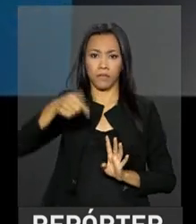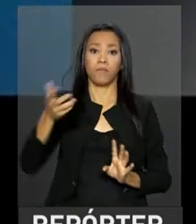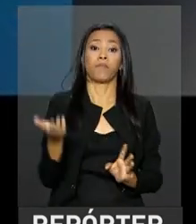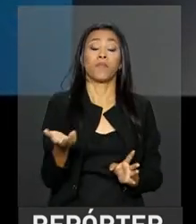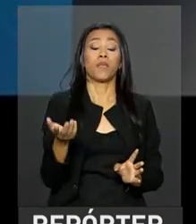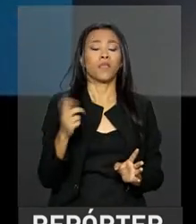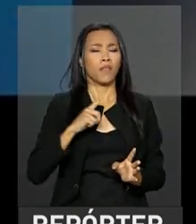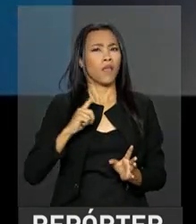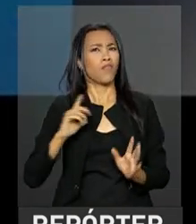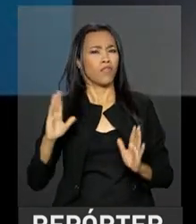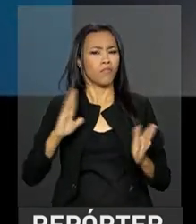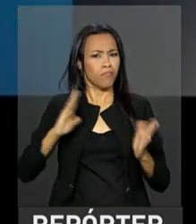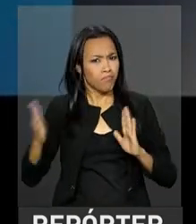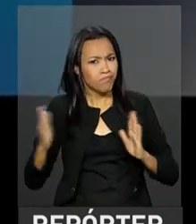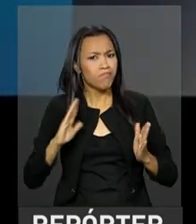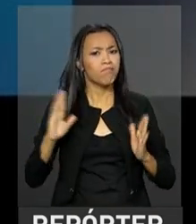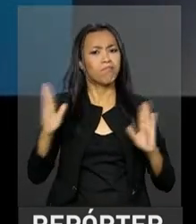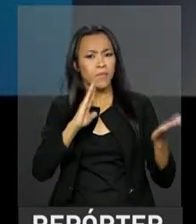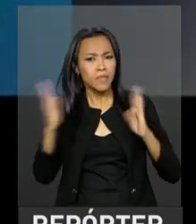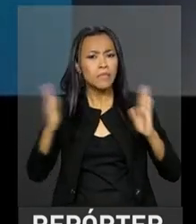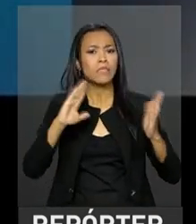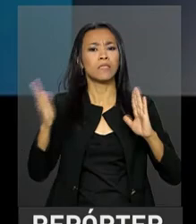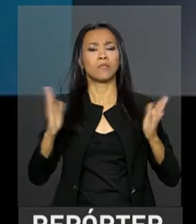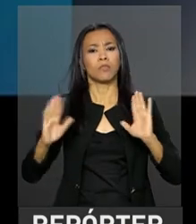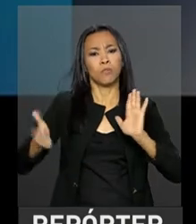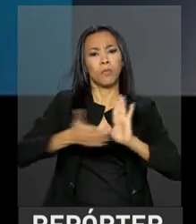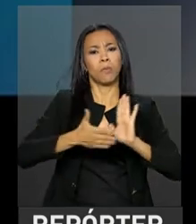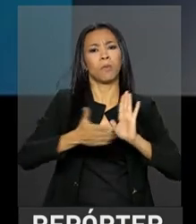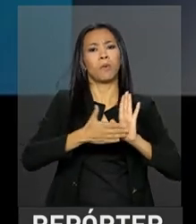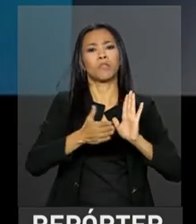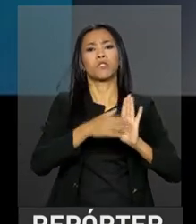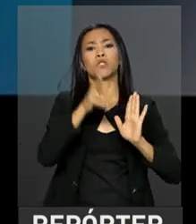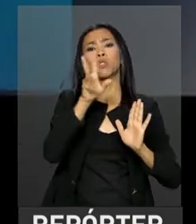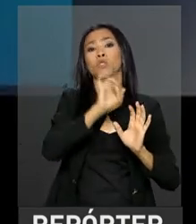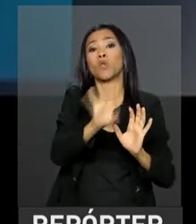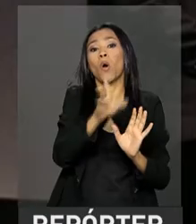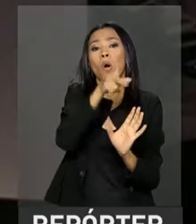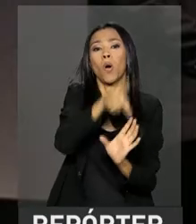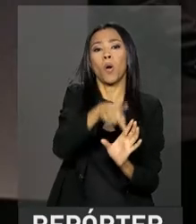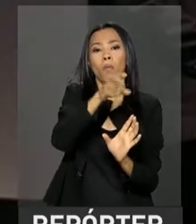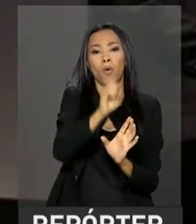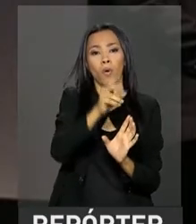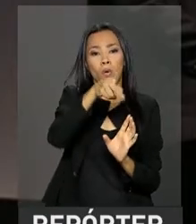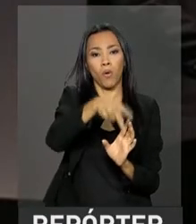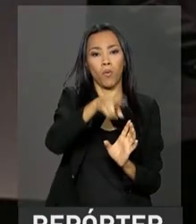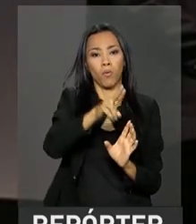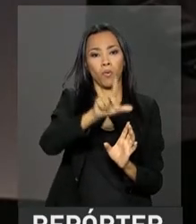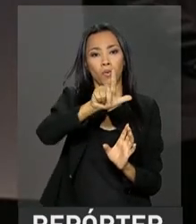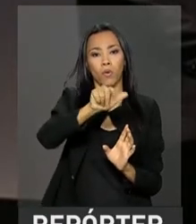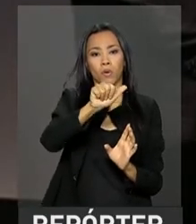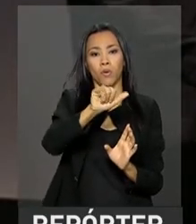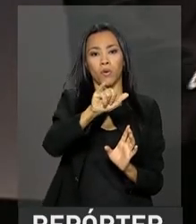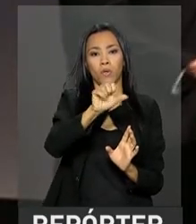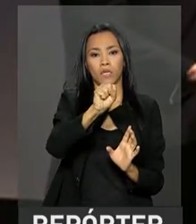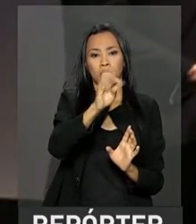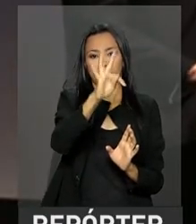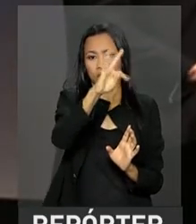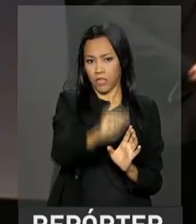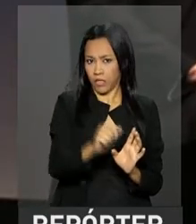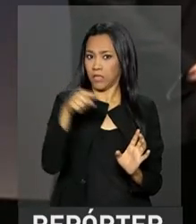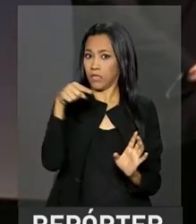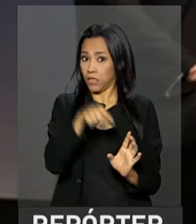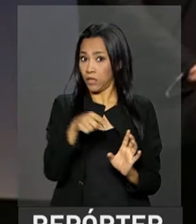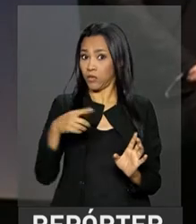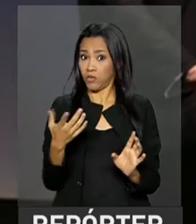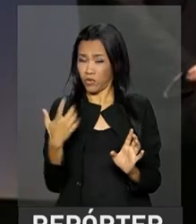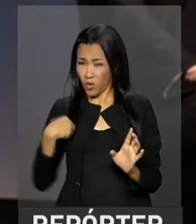momentos de medidas simplesmente populistas. Nós não permitiremos que voltem a colocar em